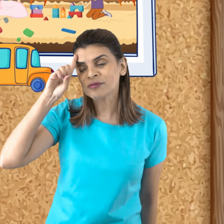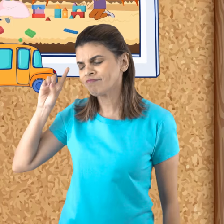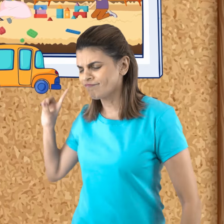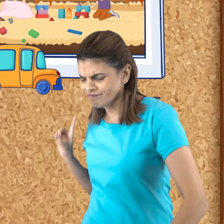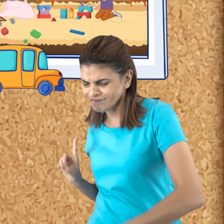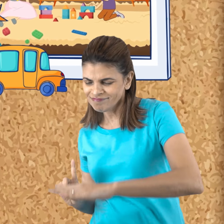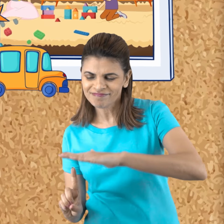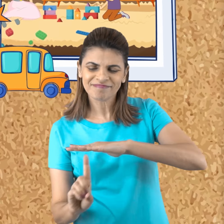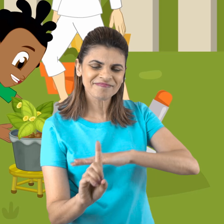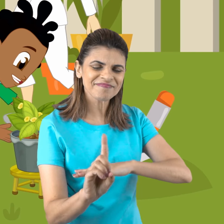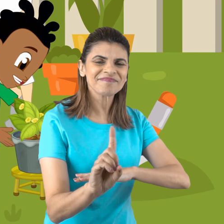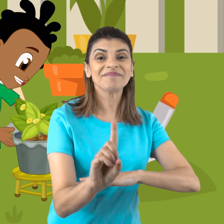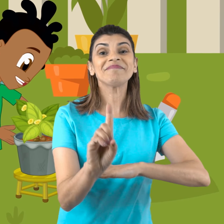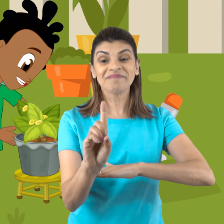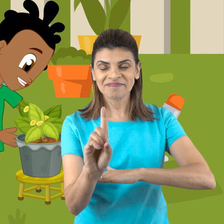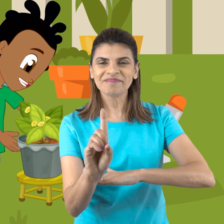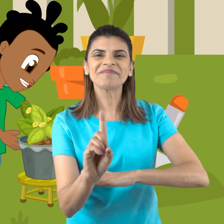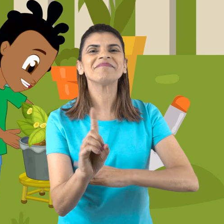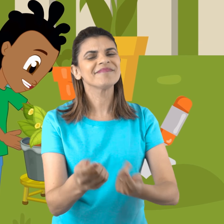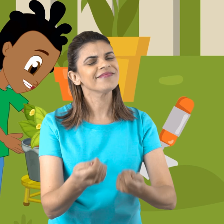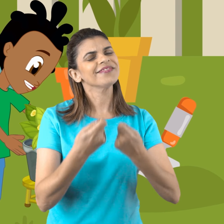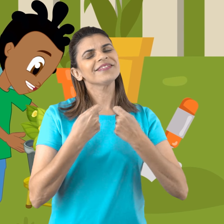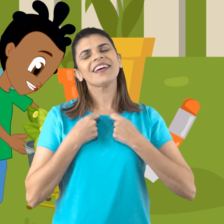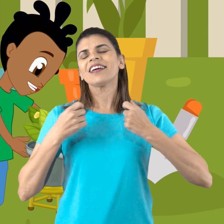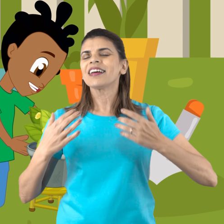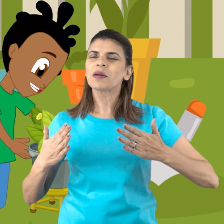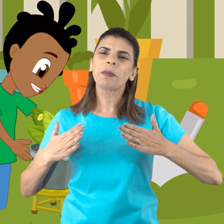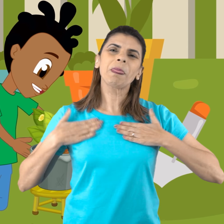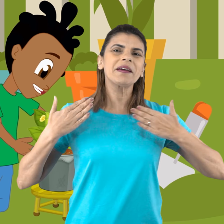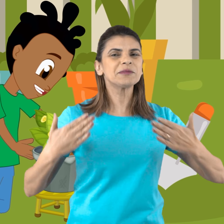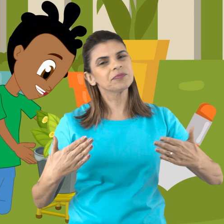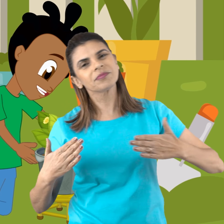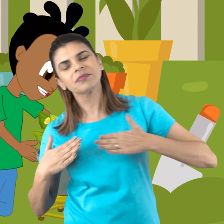quando ela entra amassada Ela traz alegria